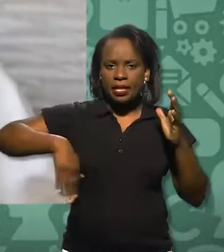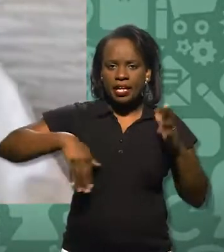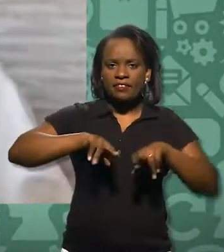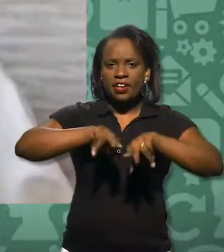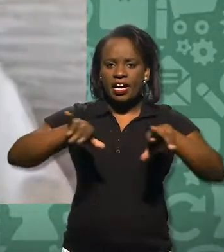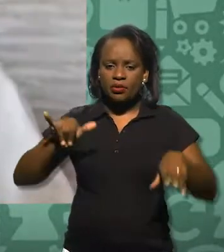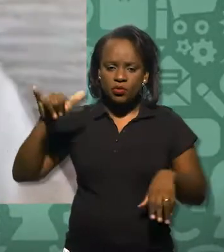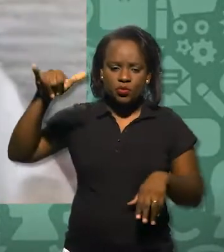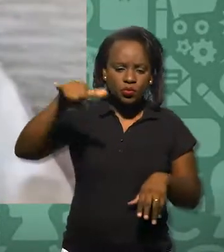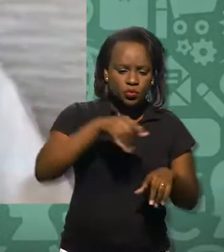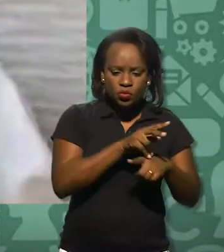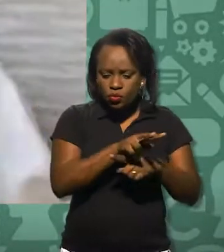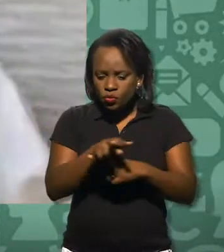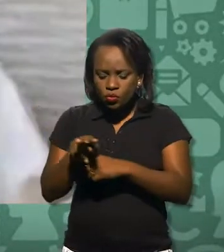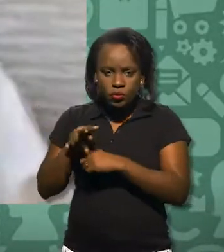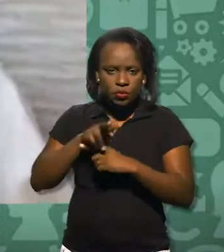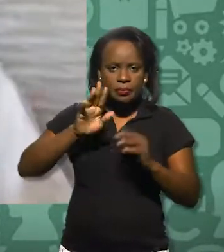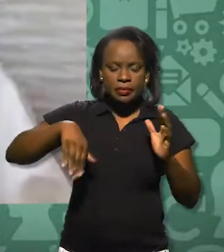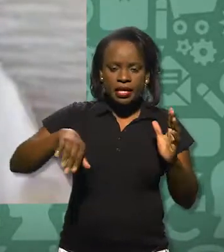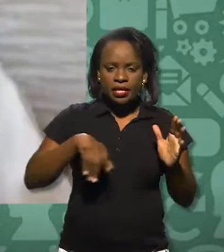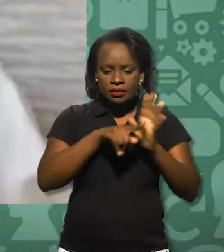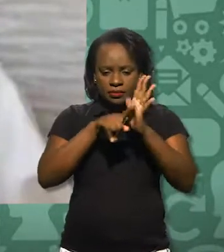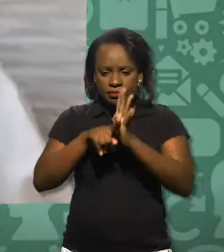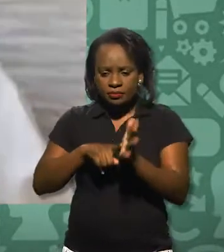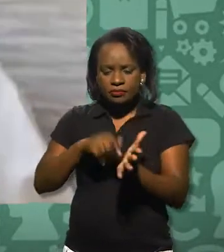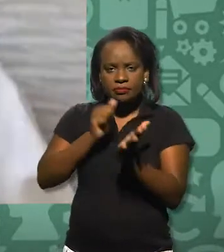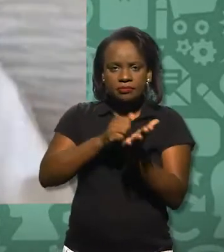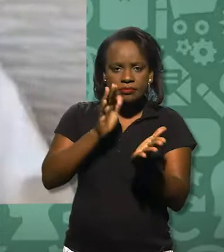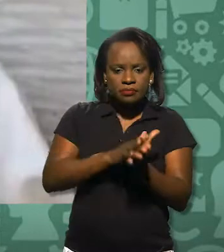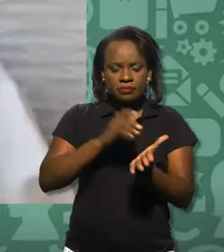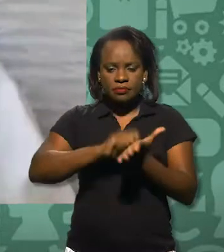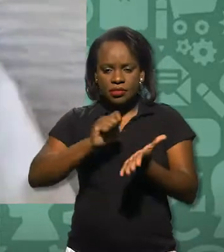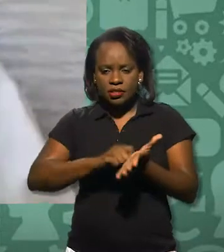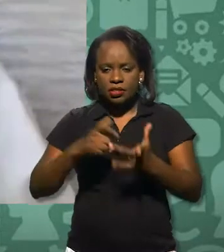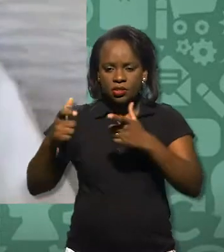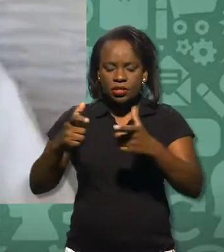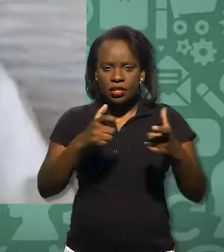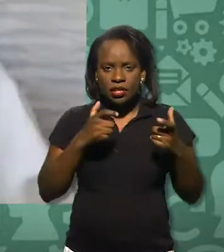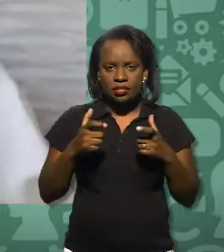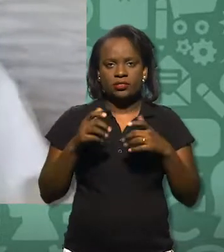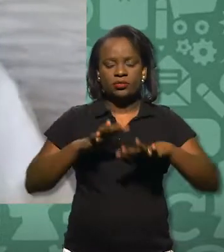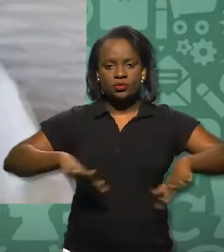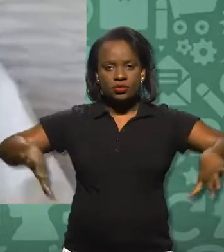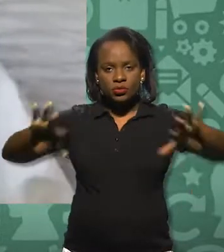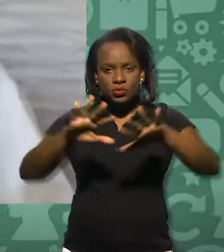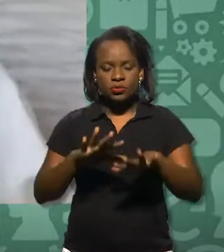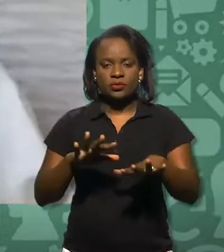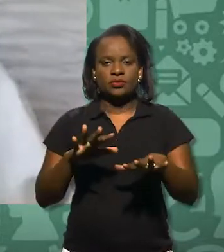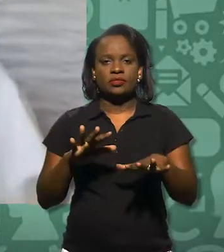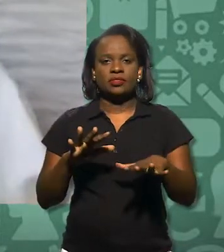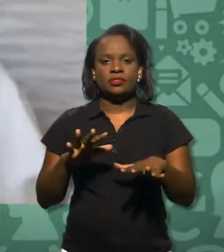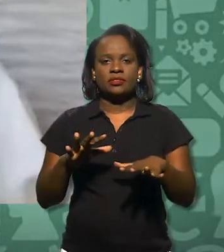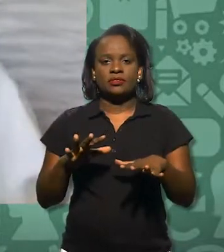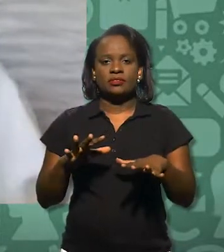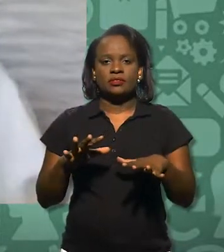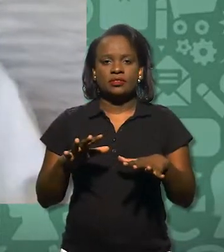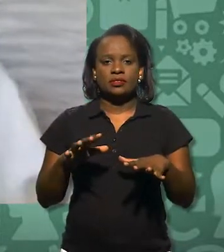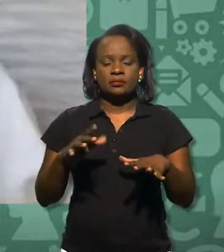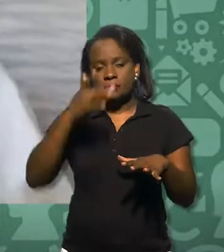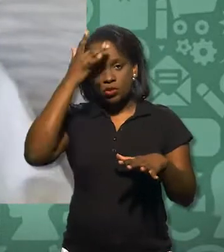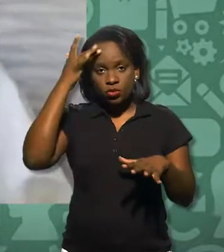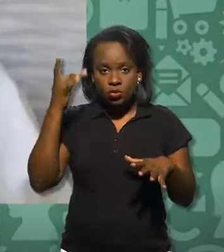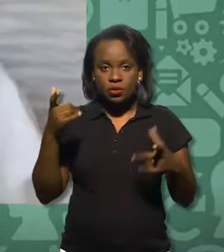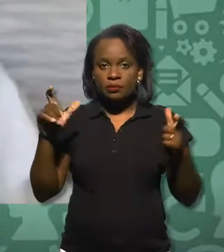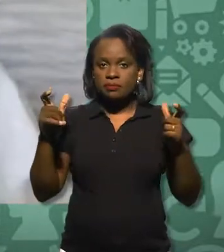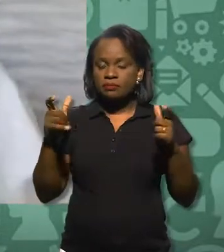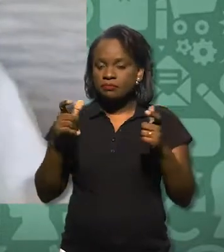várias praias do Rio de Janeiro para notar os impactos nesses locais, na verdade,